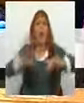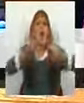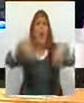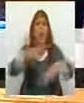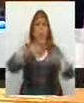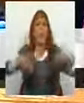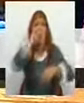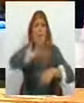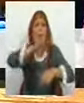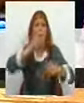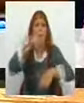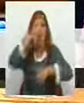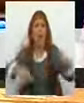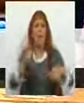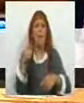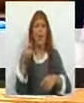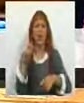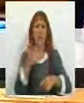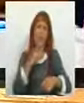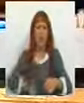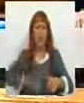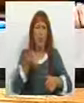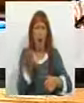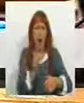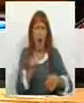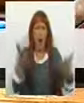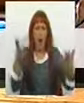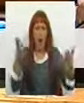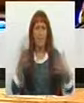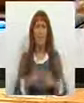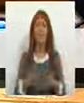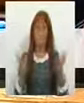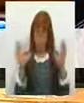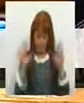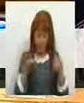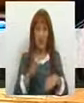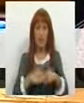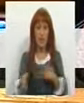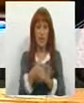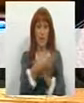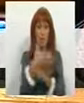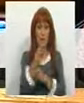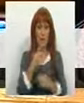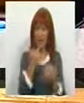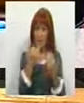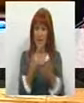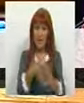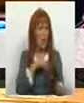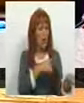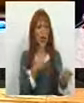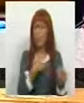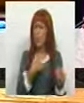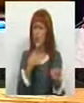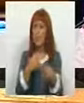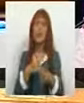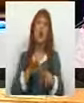no meio do campo ou que acabam no meio da Trofa. Isso não é razoável. E mais, e relativamente à Nacional 14, queria informar aqueles que aqui